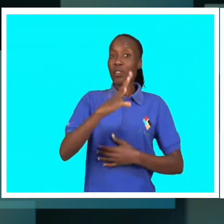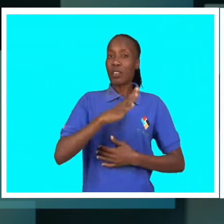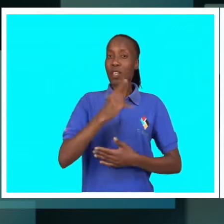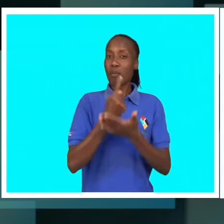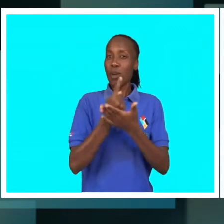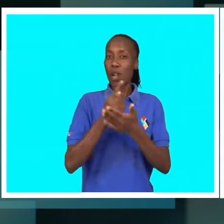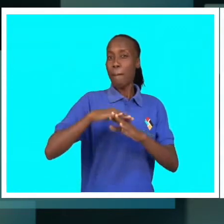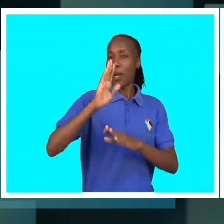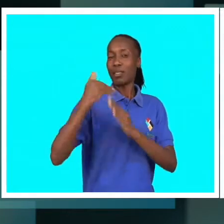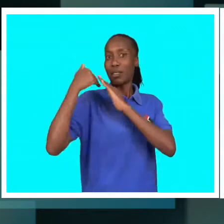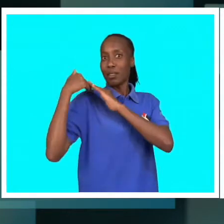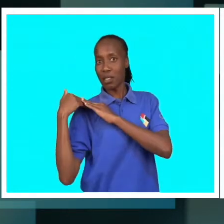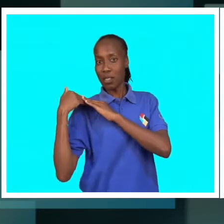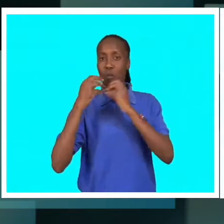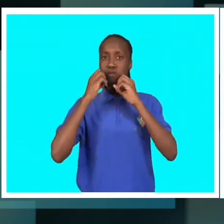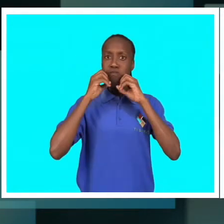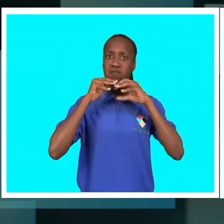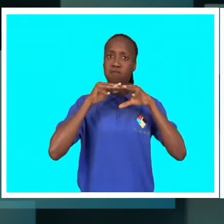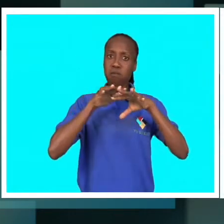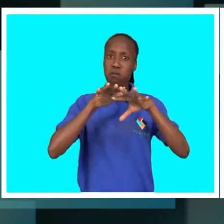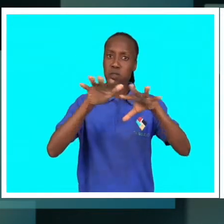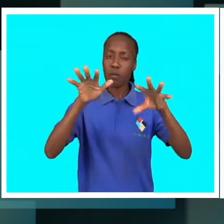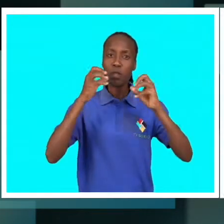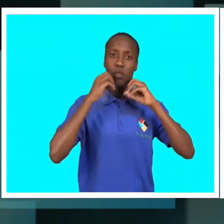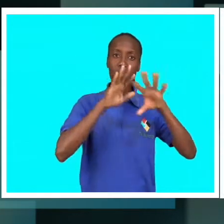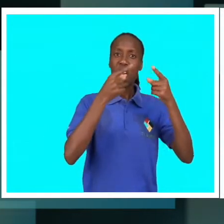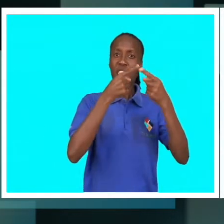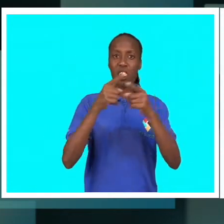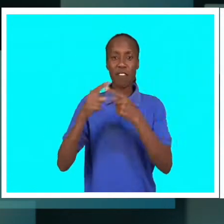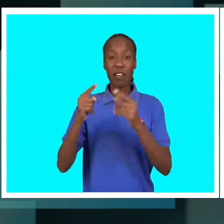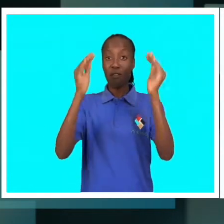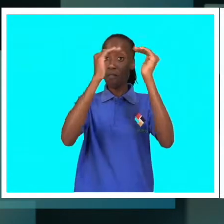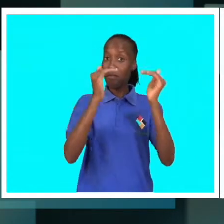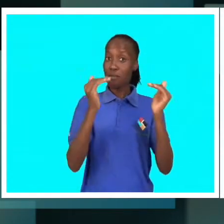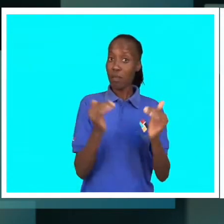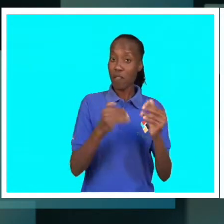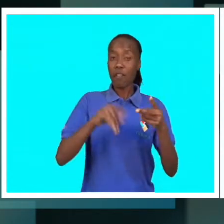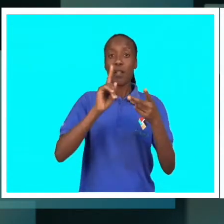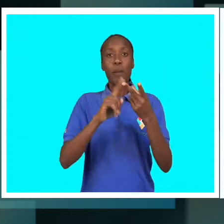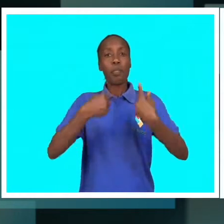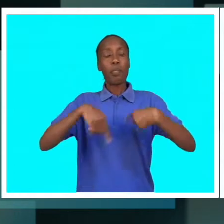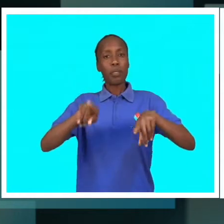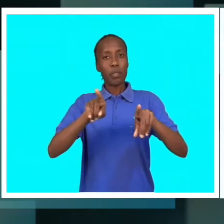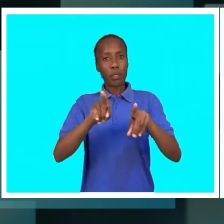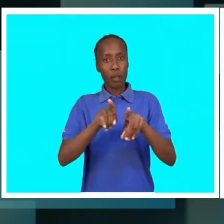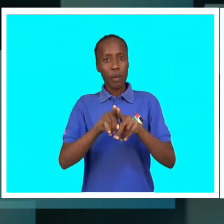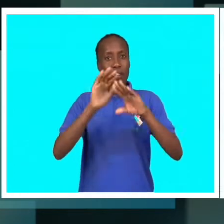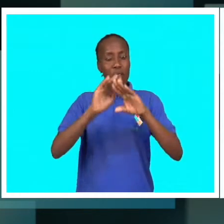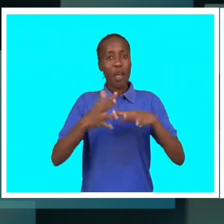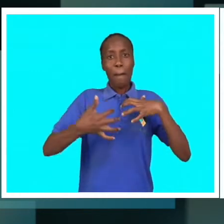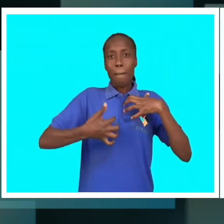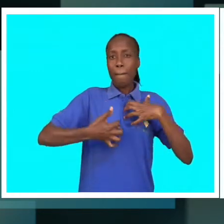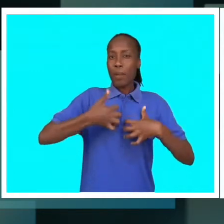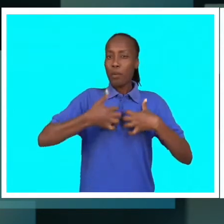papel fundamental na disseminação da informação a vários níveis, e também